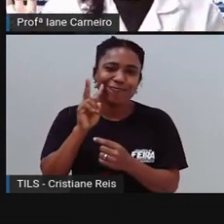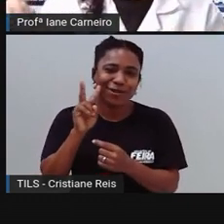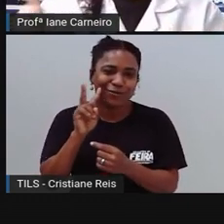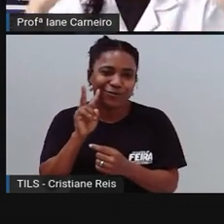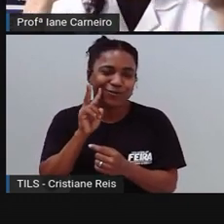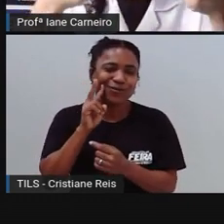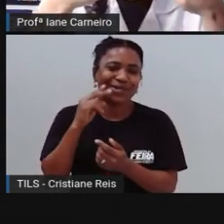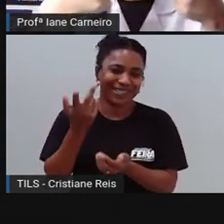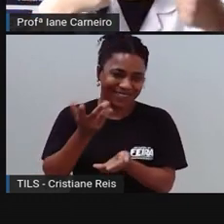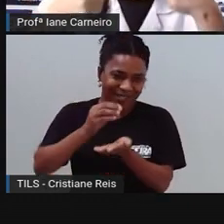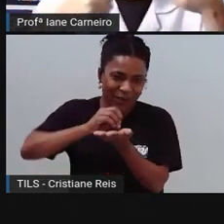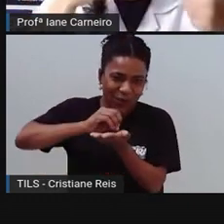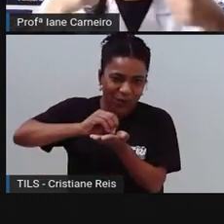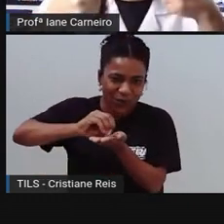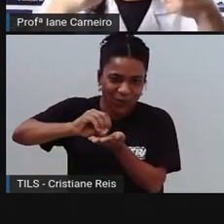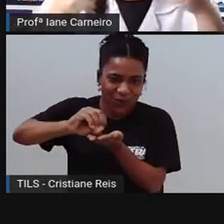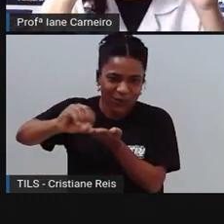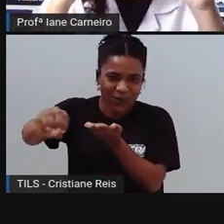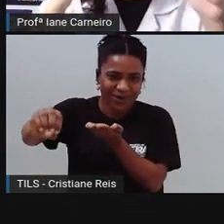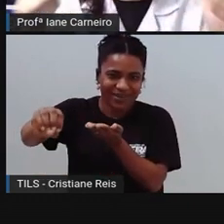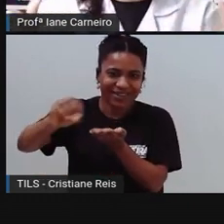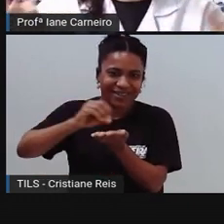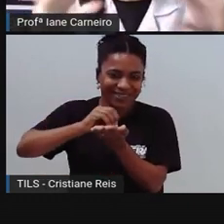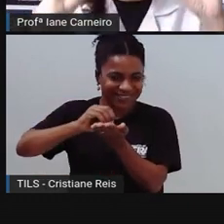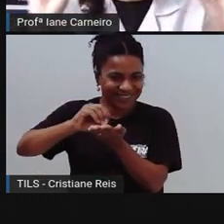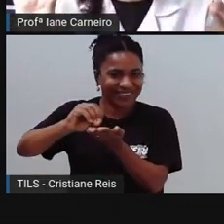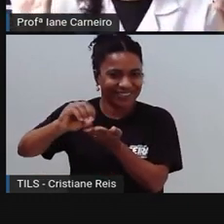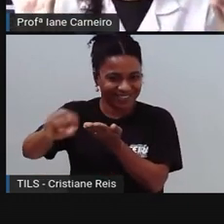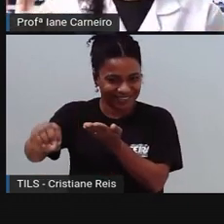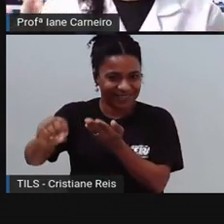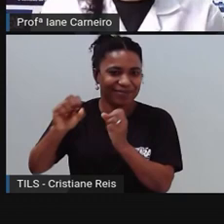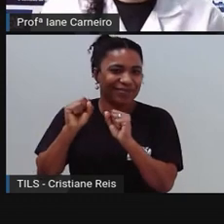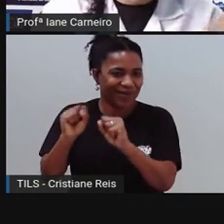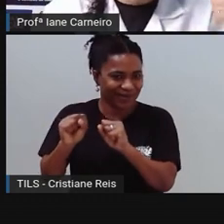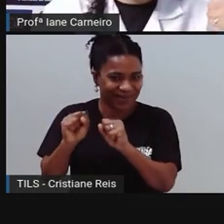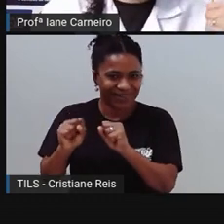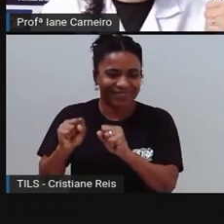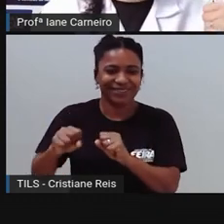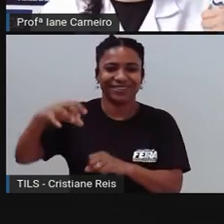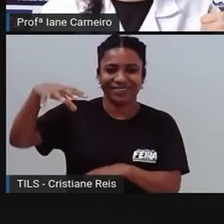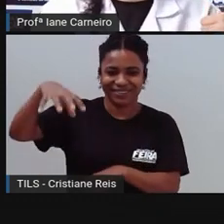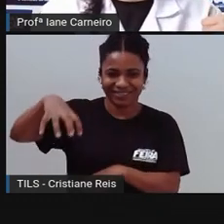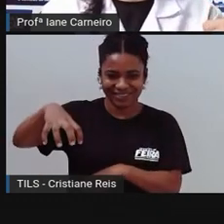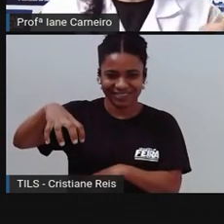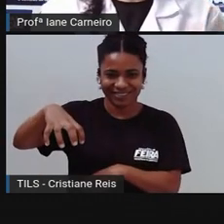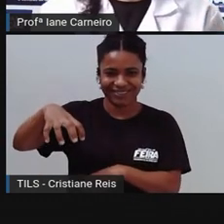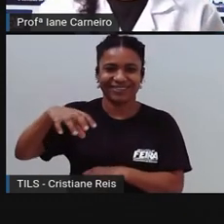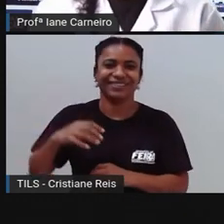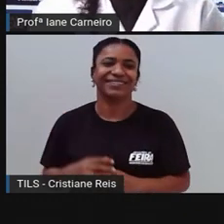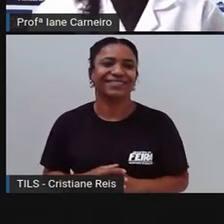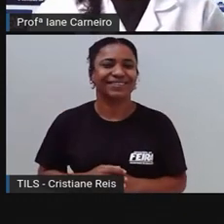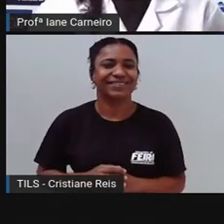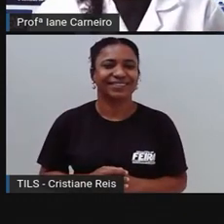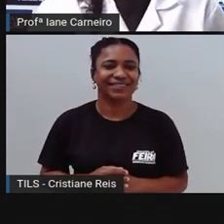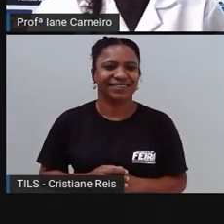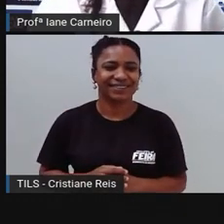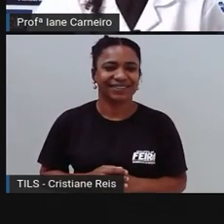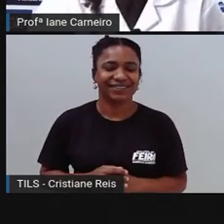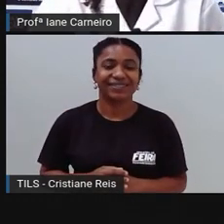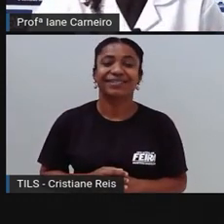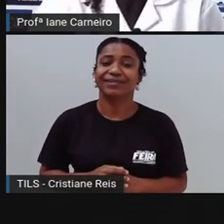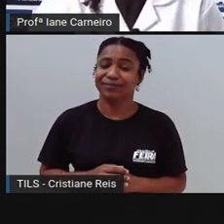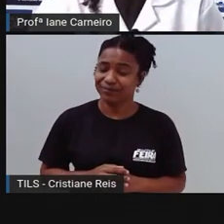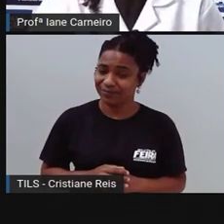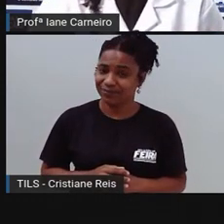nessa latinha. Isso vocês já estão craques, né? Já estão sabendo de cor, né? Beleza. Aí a Pro